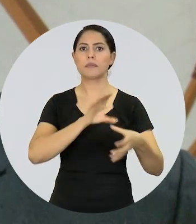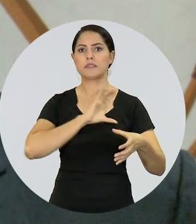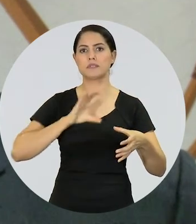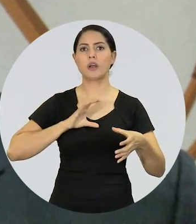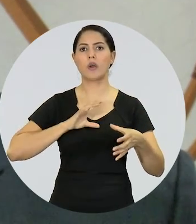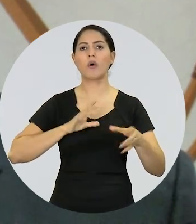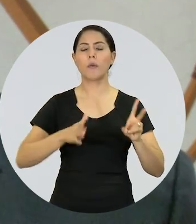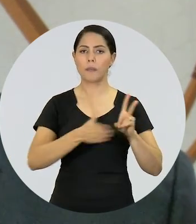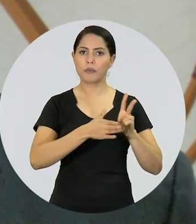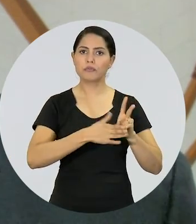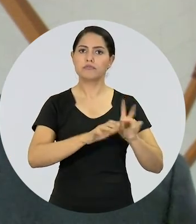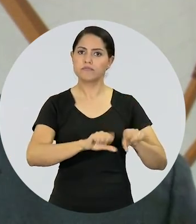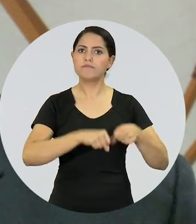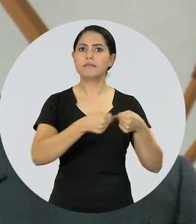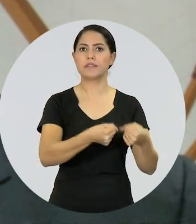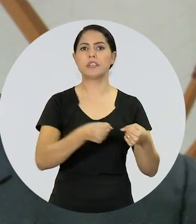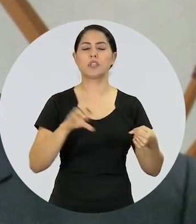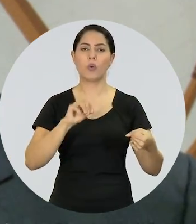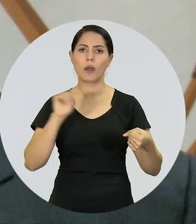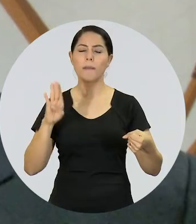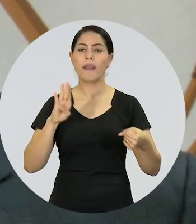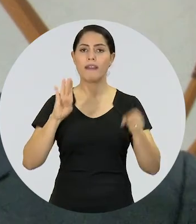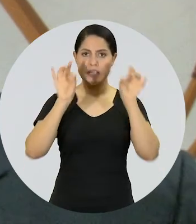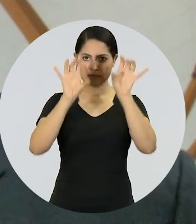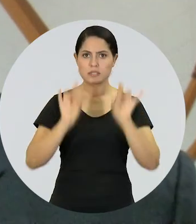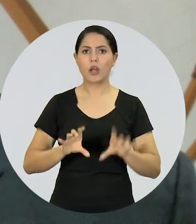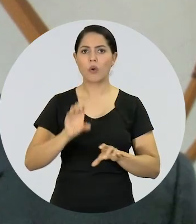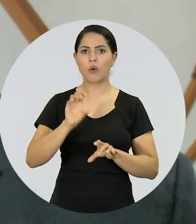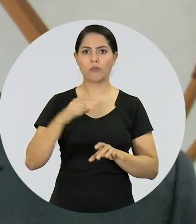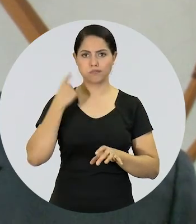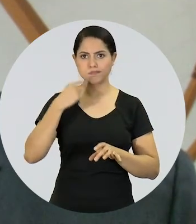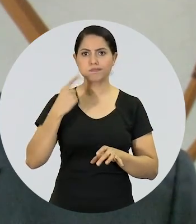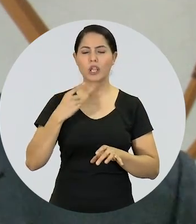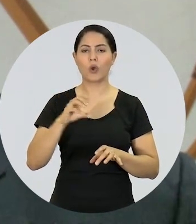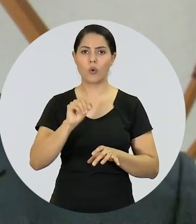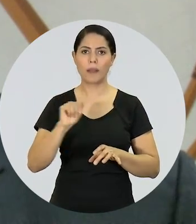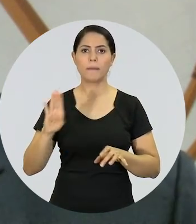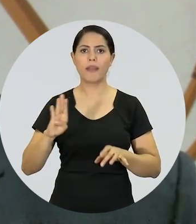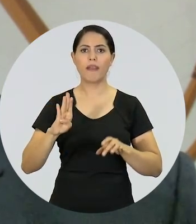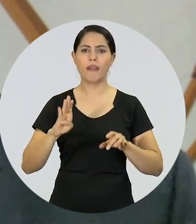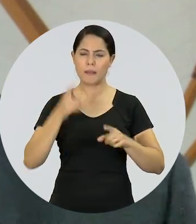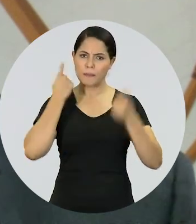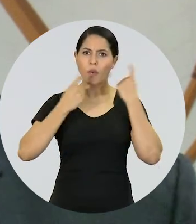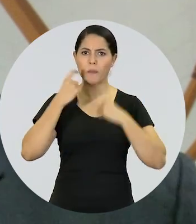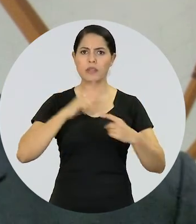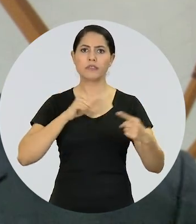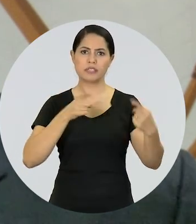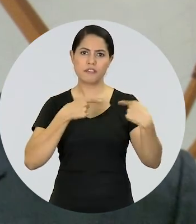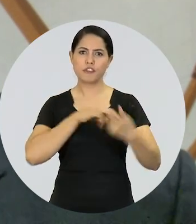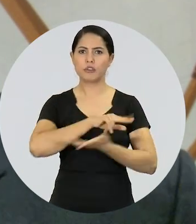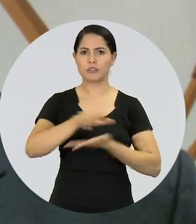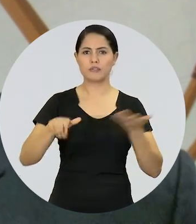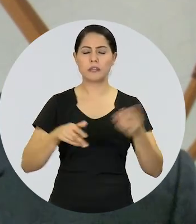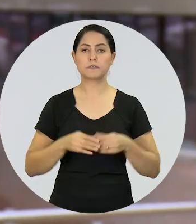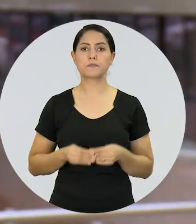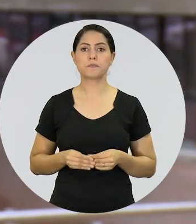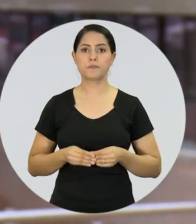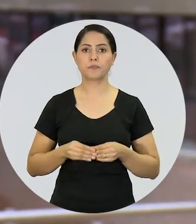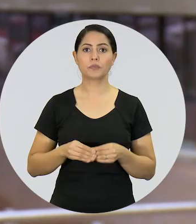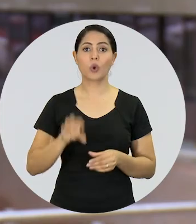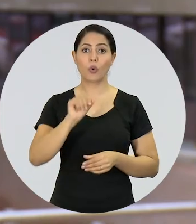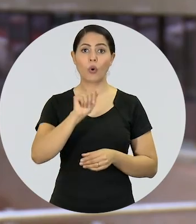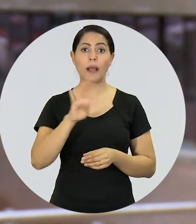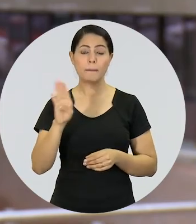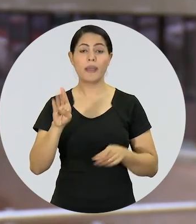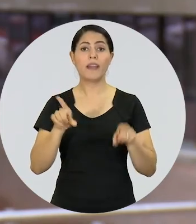Povos Indígenas da OAB e especialmente à própria Ordem dos Advogados as suas preocupações, suas demandas e seus desafios. A